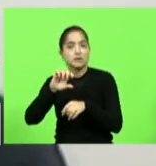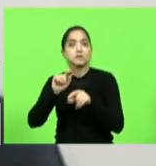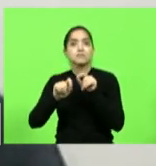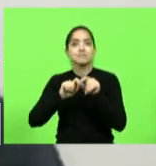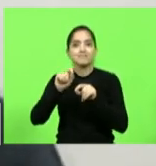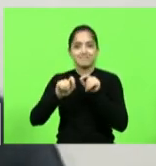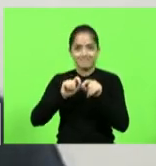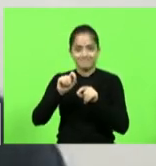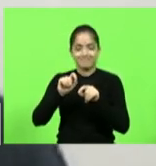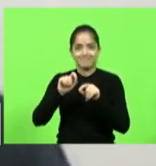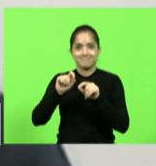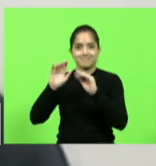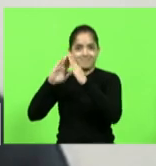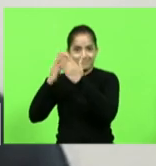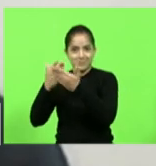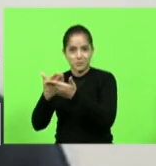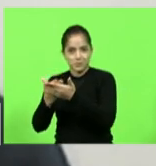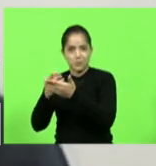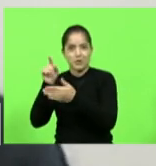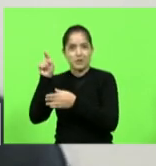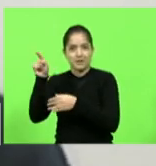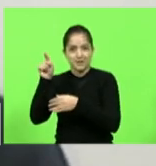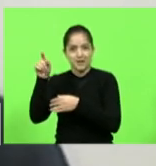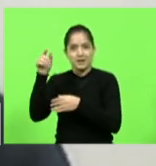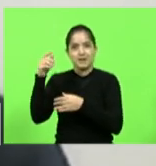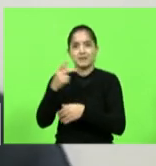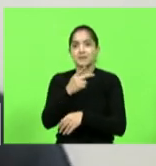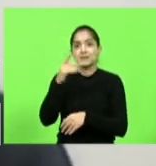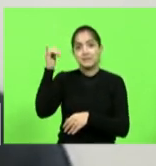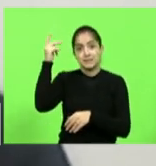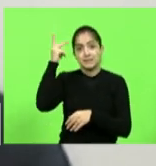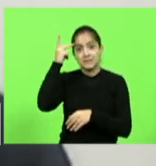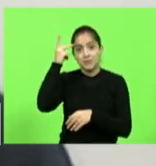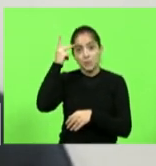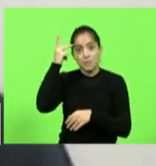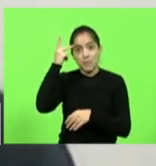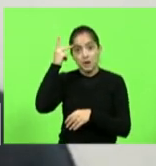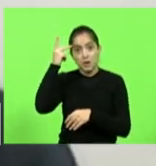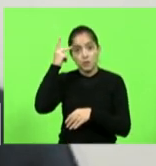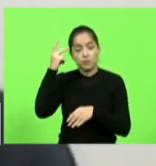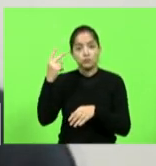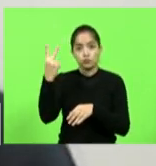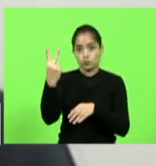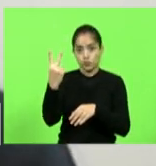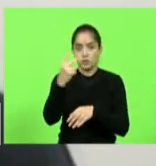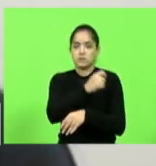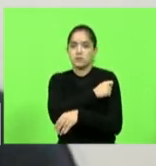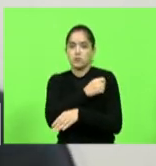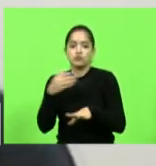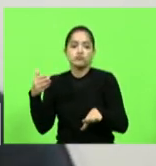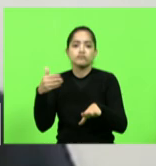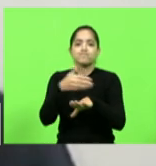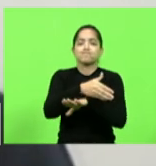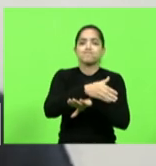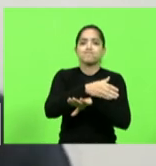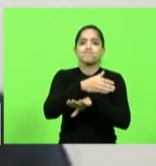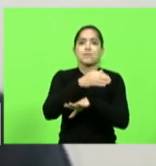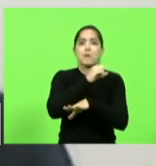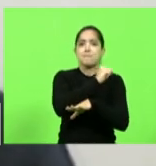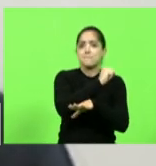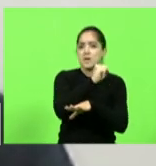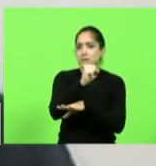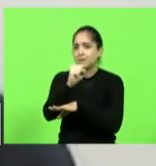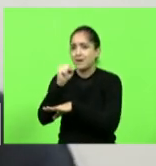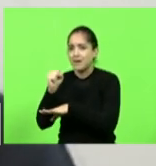em Suzano, né, que dois rapazes, inclusive um ex-aluno, entraram na escola e mataram, né, várias